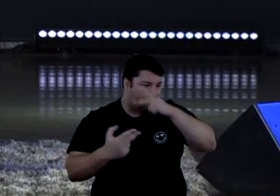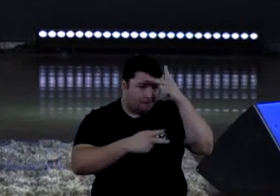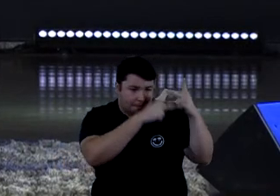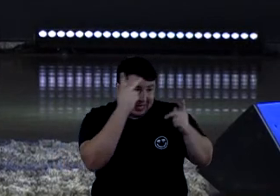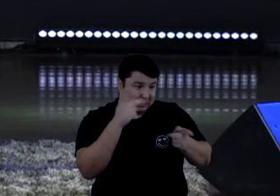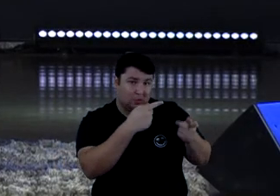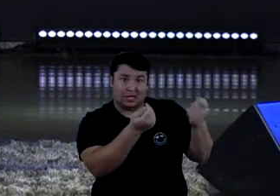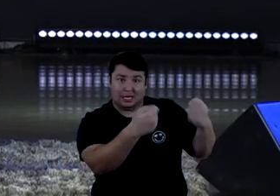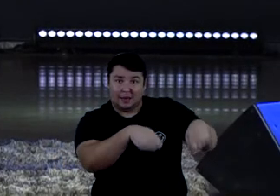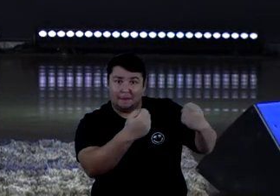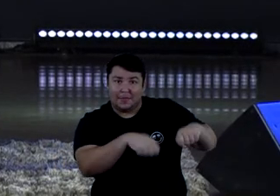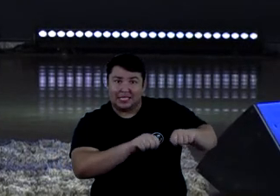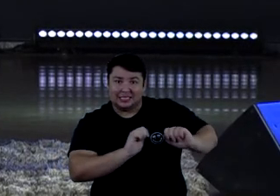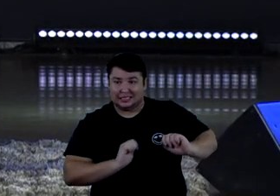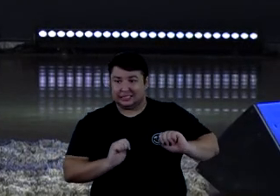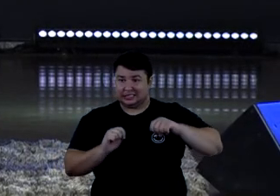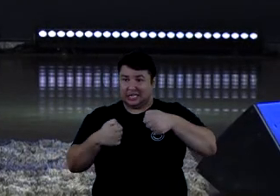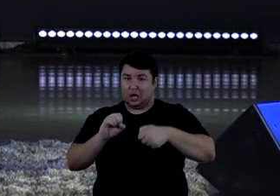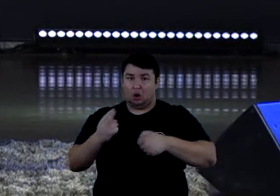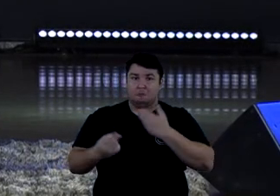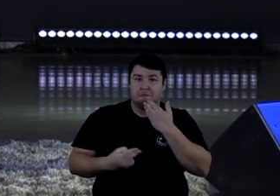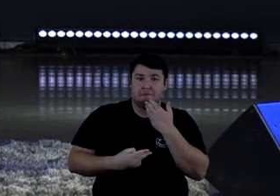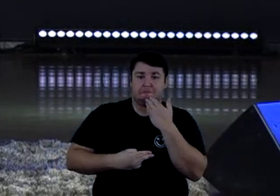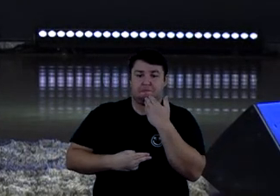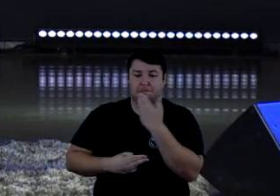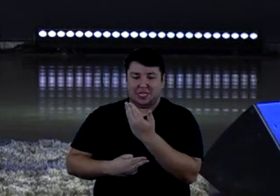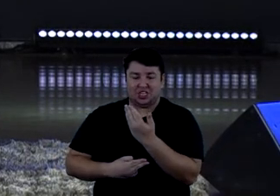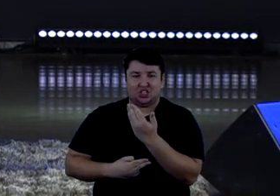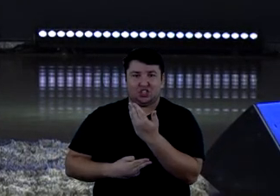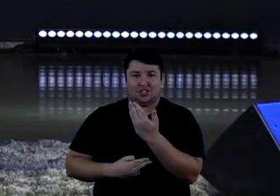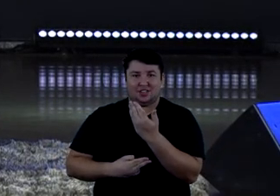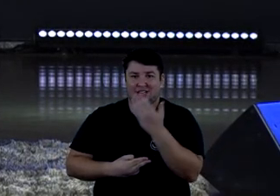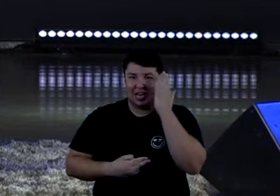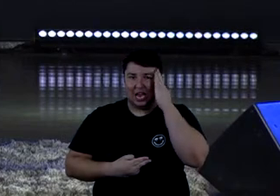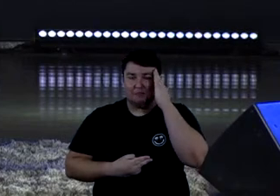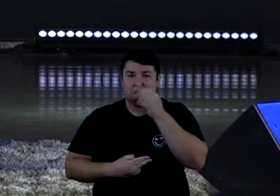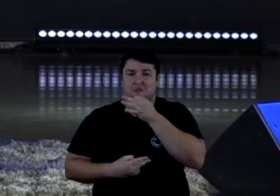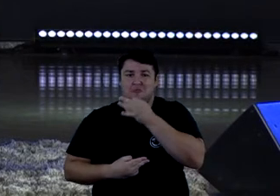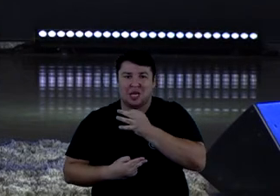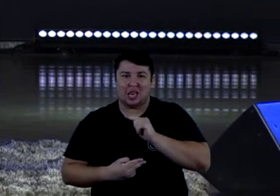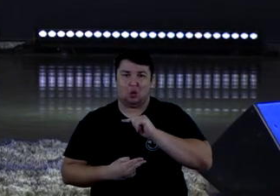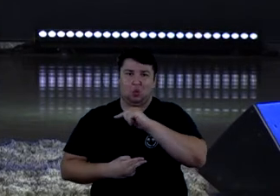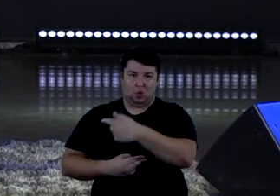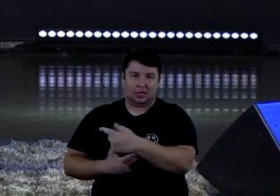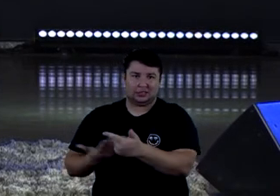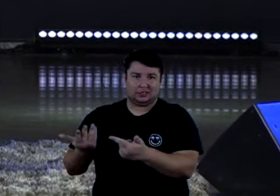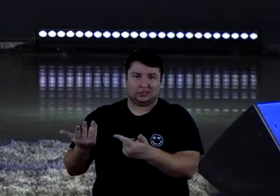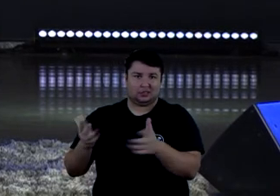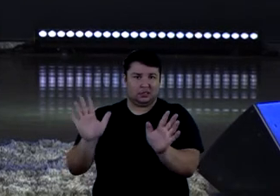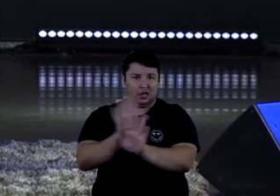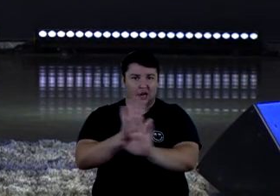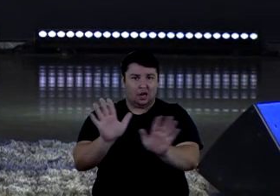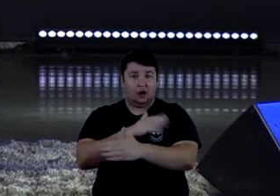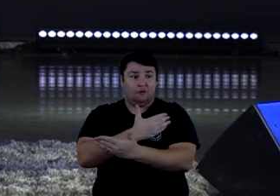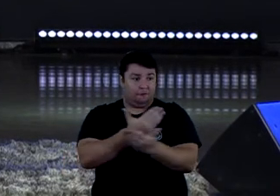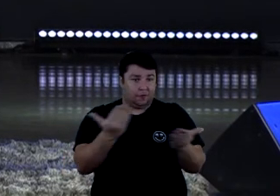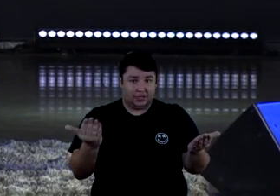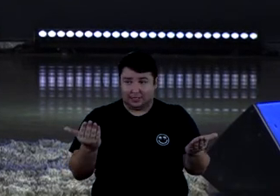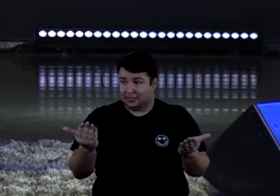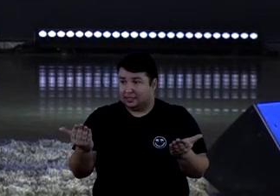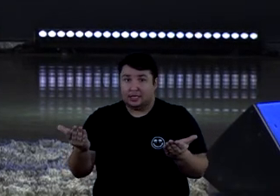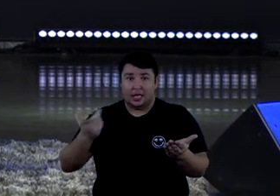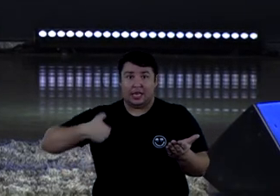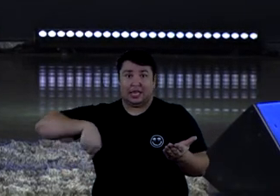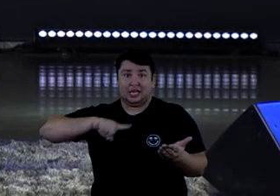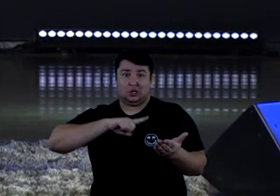precisam entregar-lhes ou pedir-lhes cartas de recomendação? Vocês mesmos são a